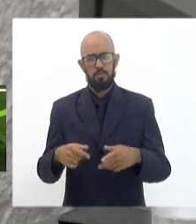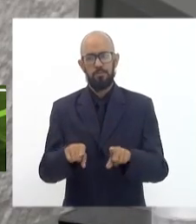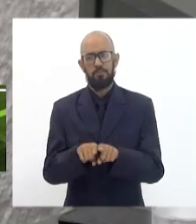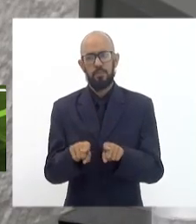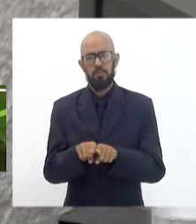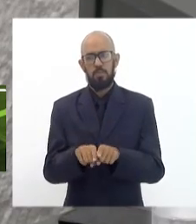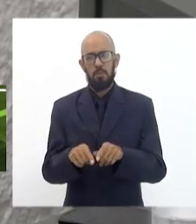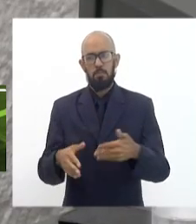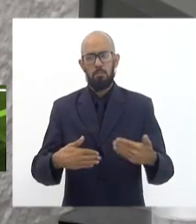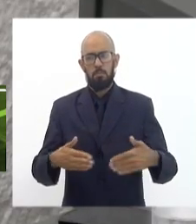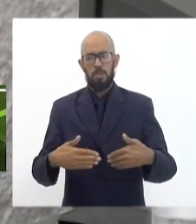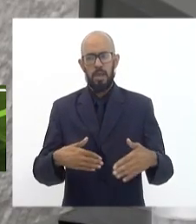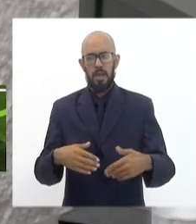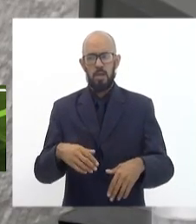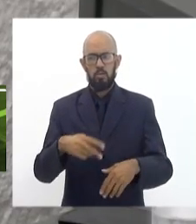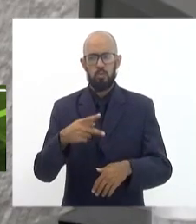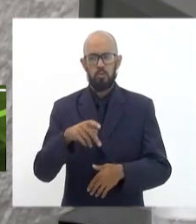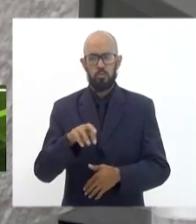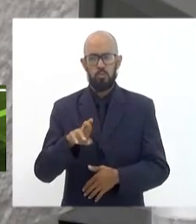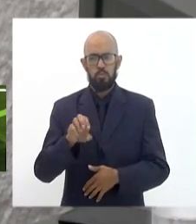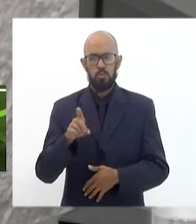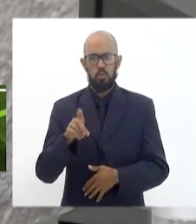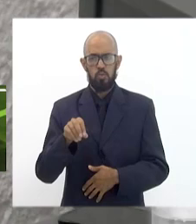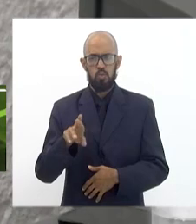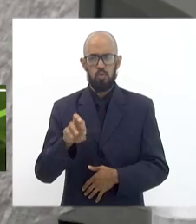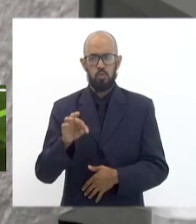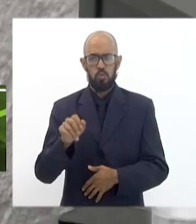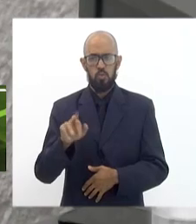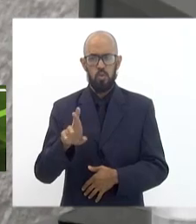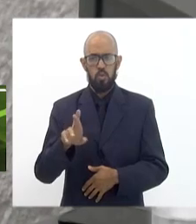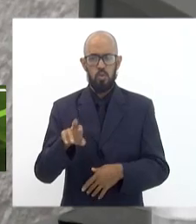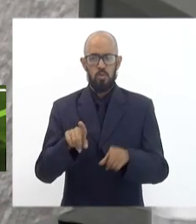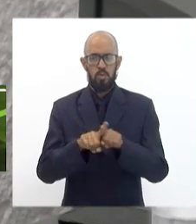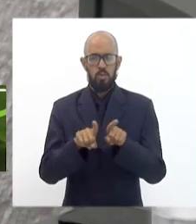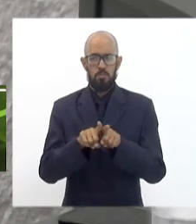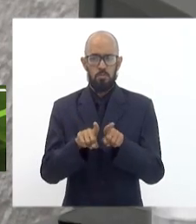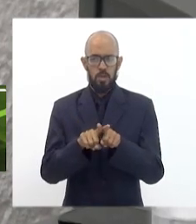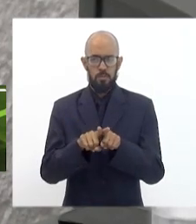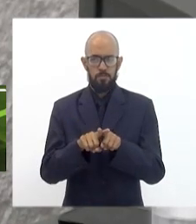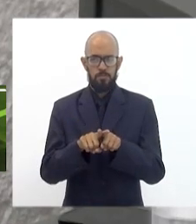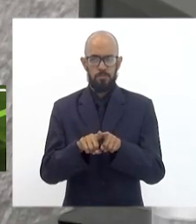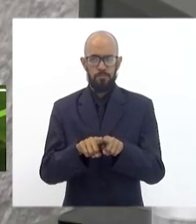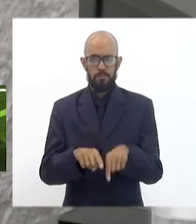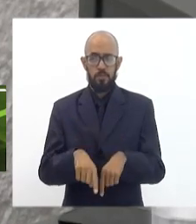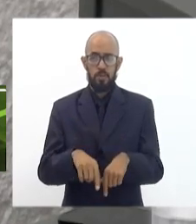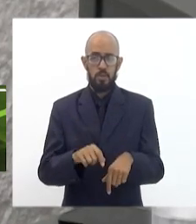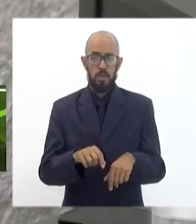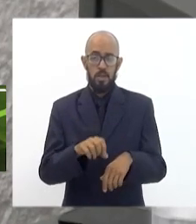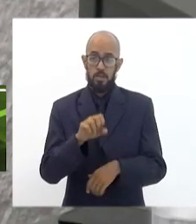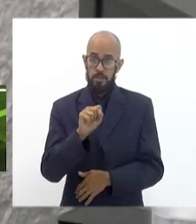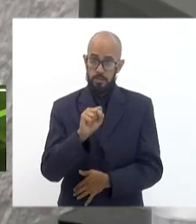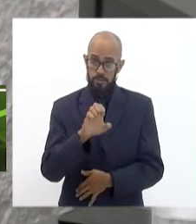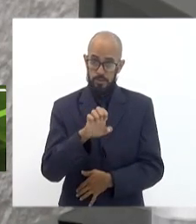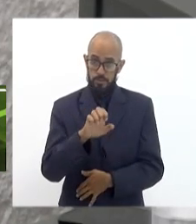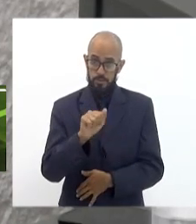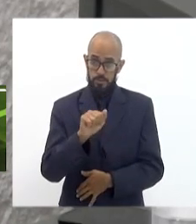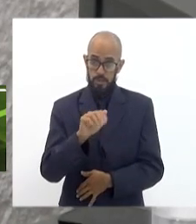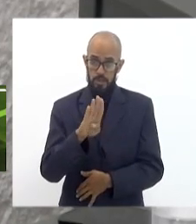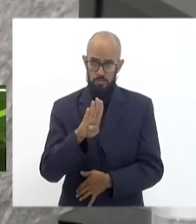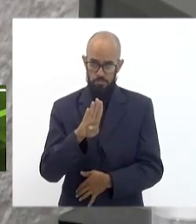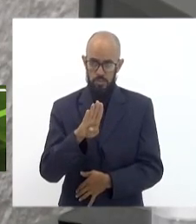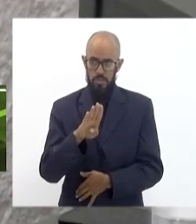produtor também esses próprios Oi e a sehab ela